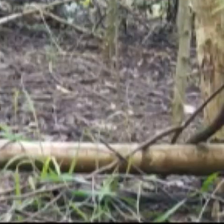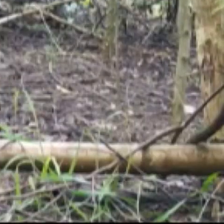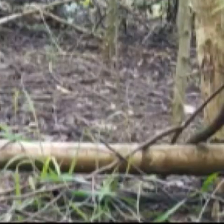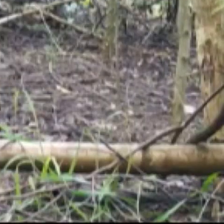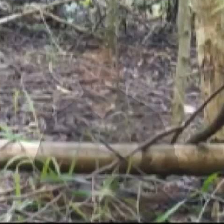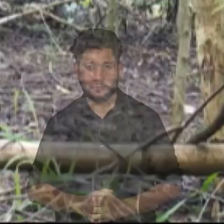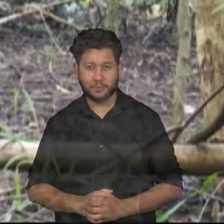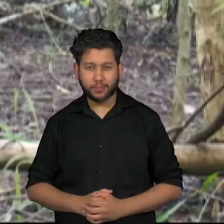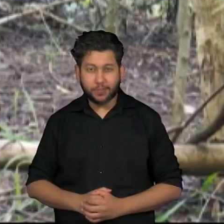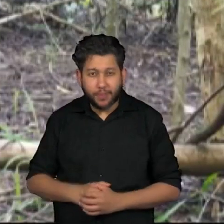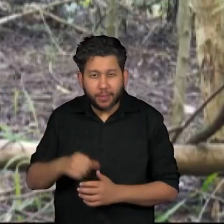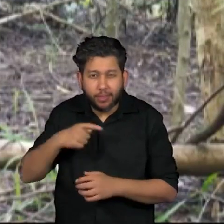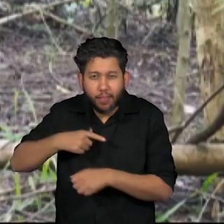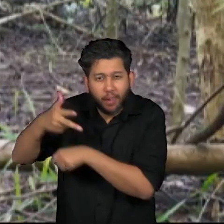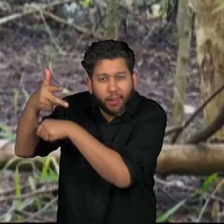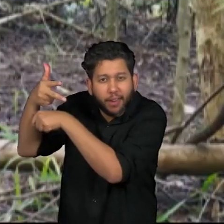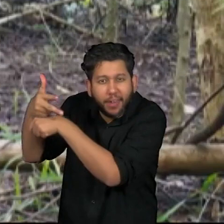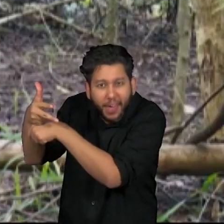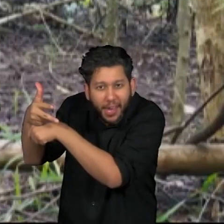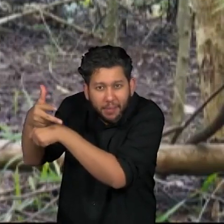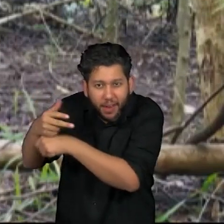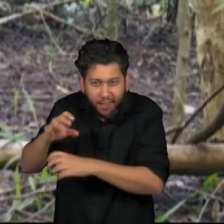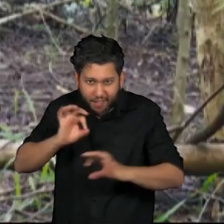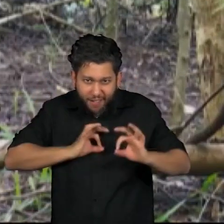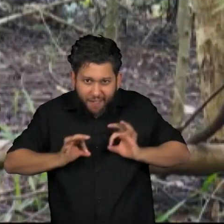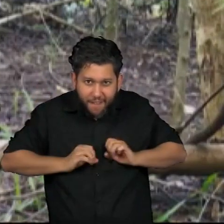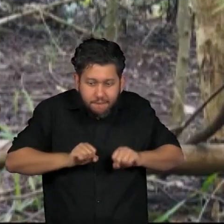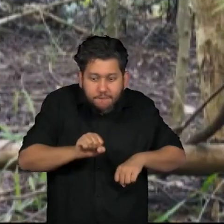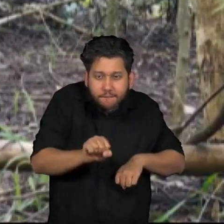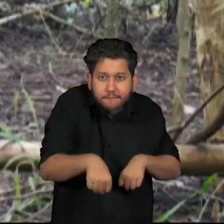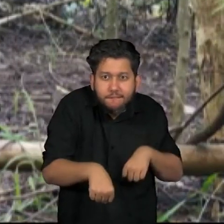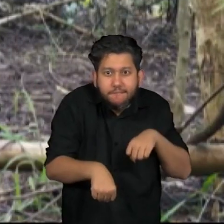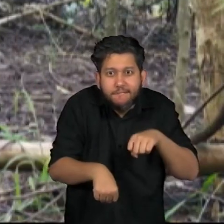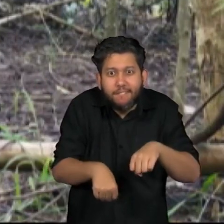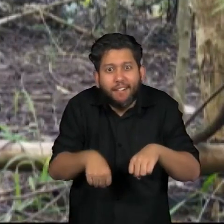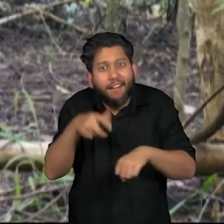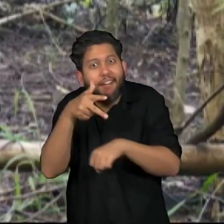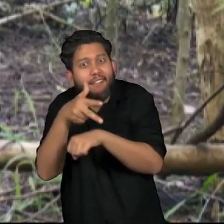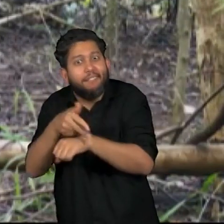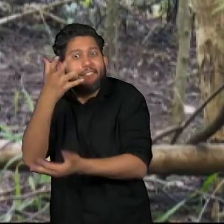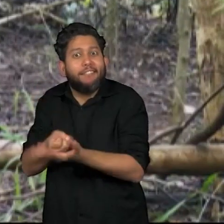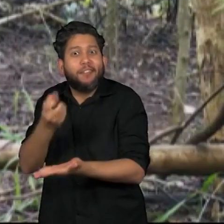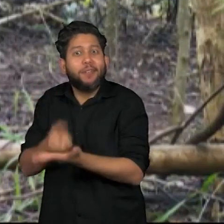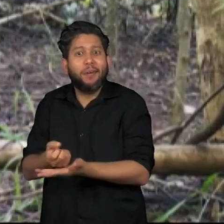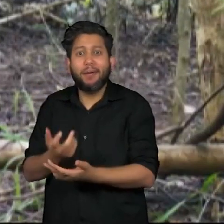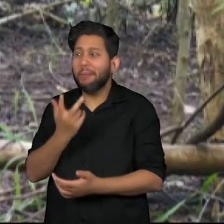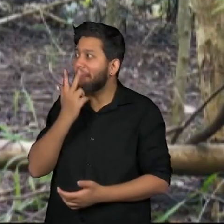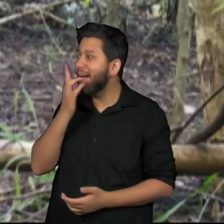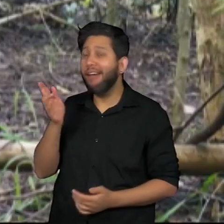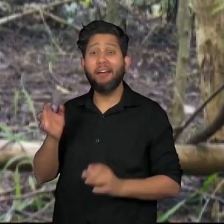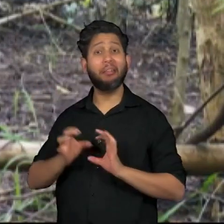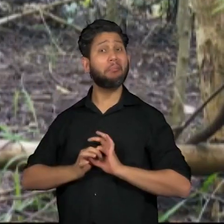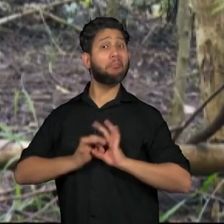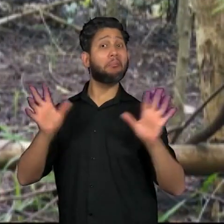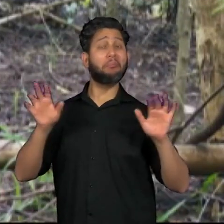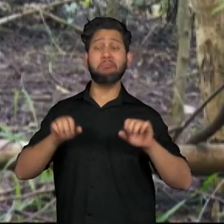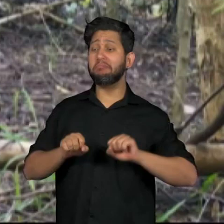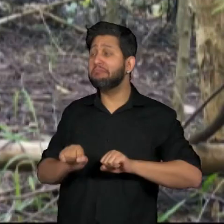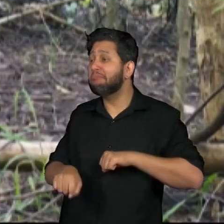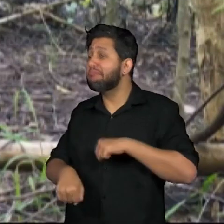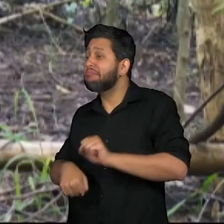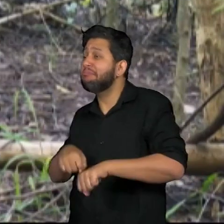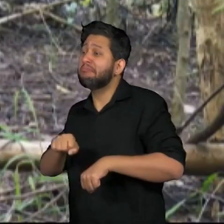A câmera indiscreta flagrou a onça-pintada circulando tranquilamente numa área da Floresta Nacional